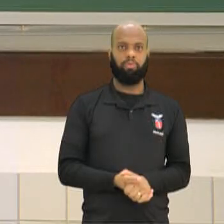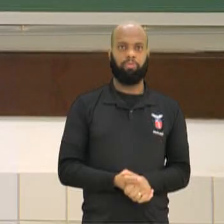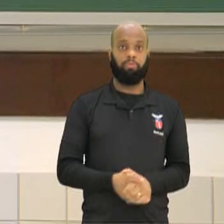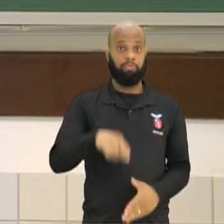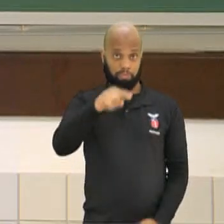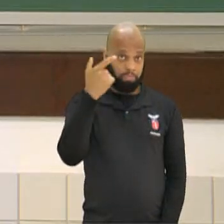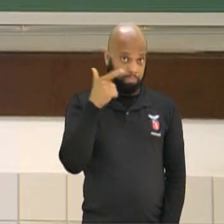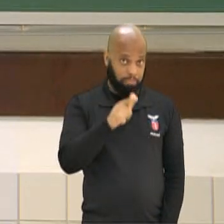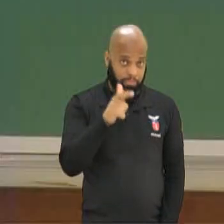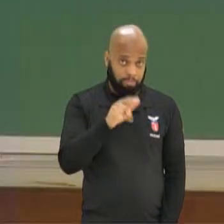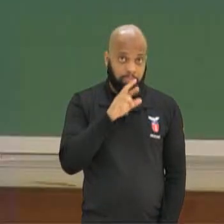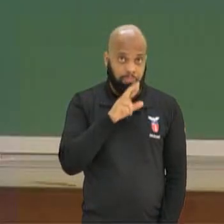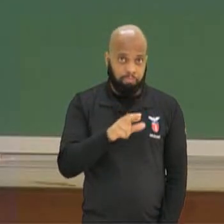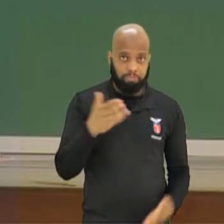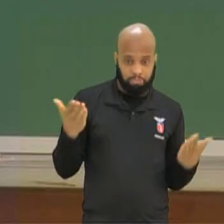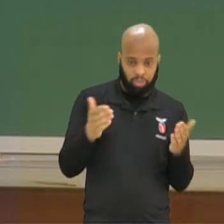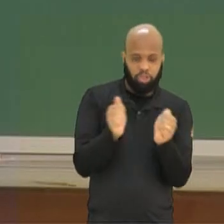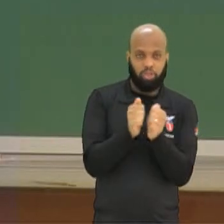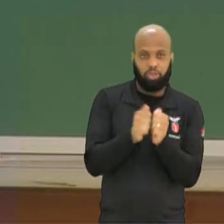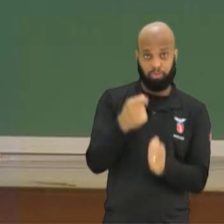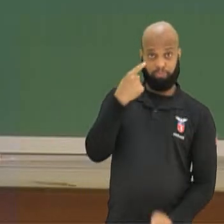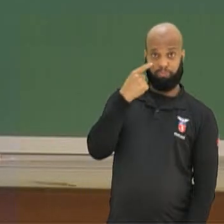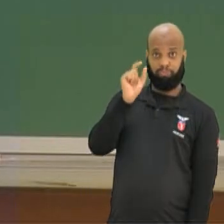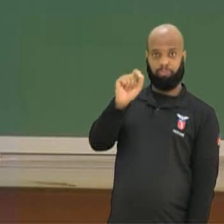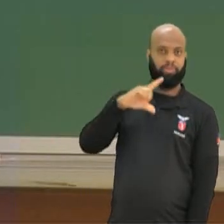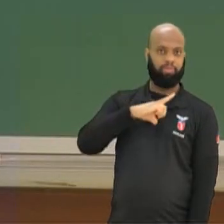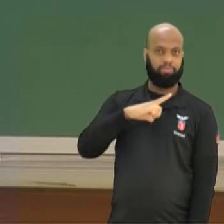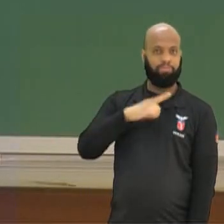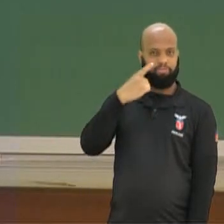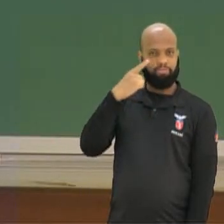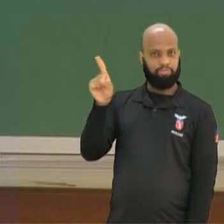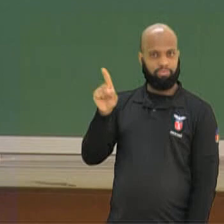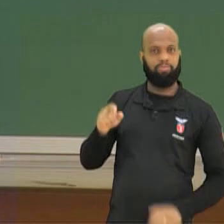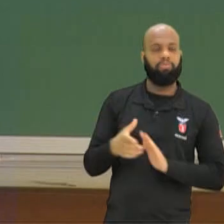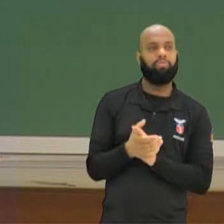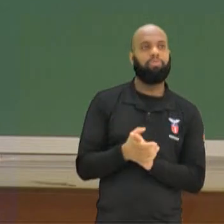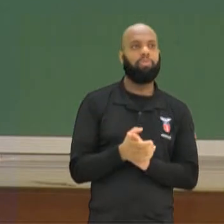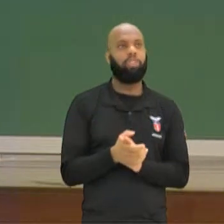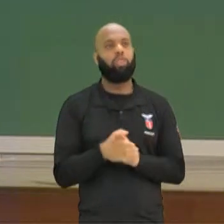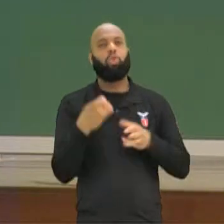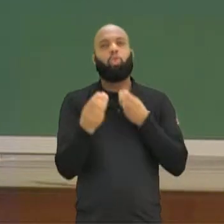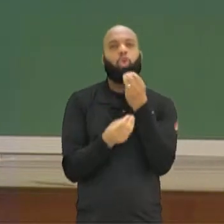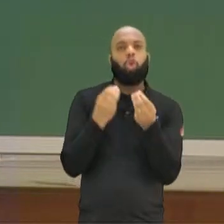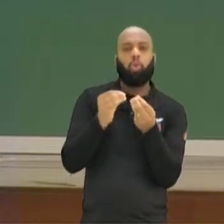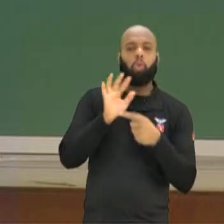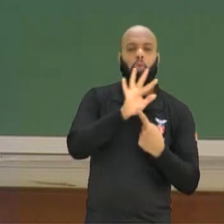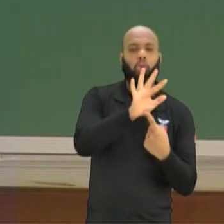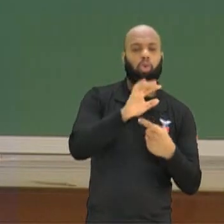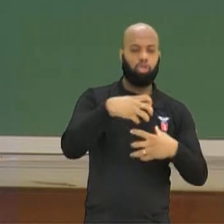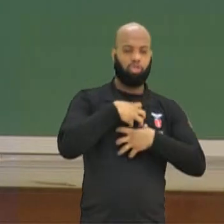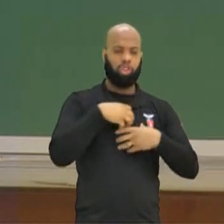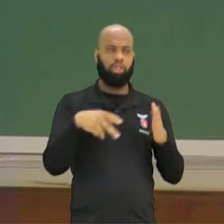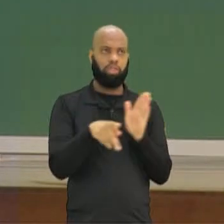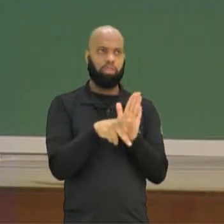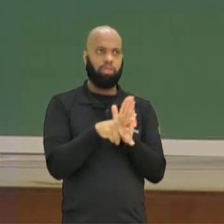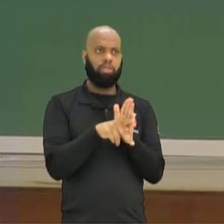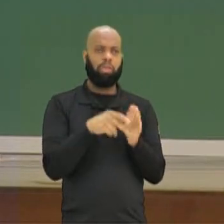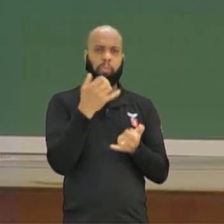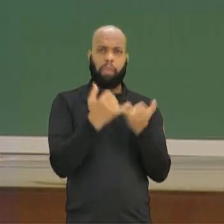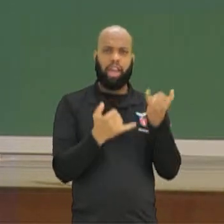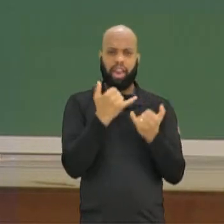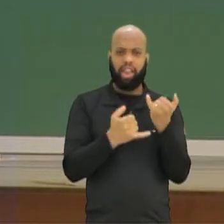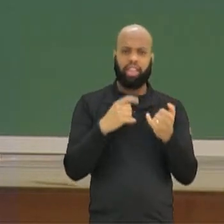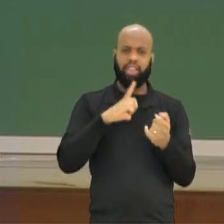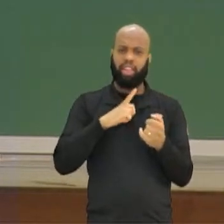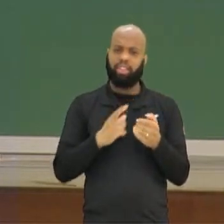Conseguiram, meus amigos? Vamos lá? Então vejamos. Aqui, olha como ele pontua. Aqui é uma espécie até de anáfora. Ele fica resgatando